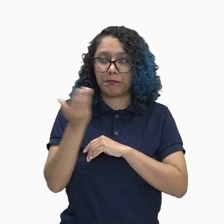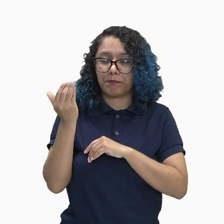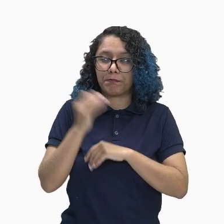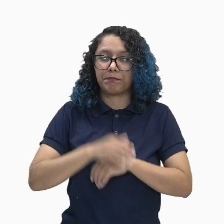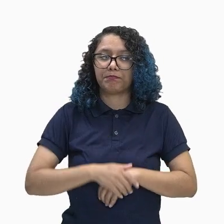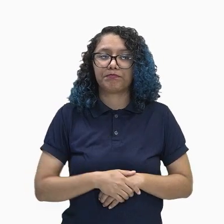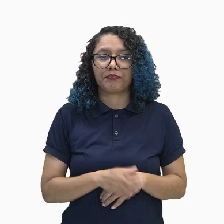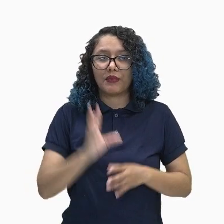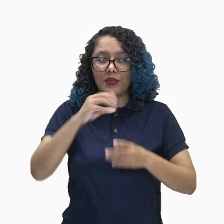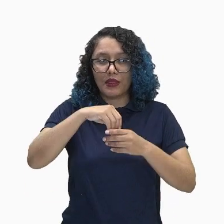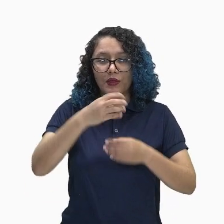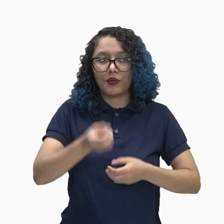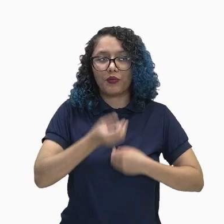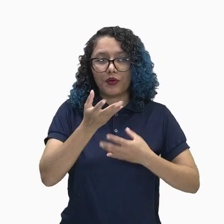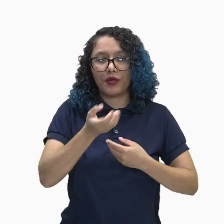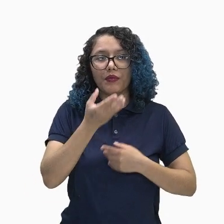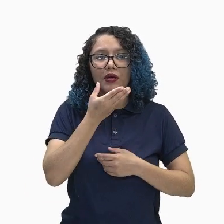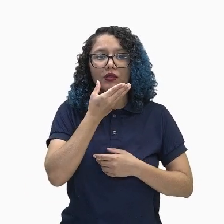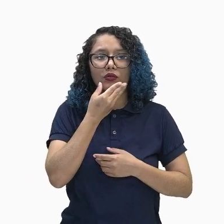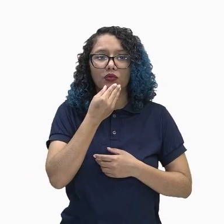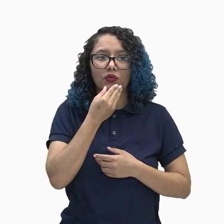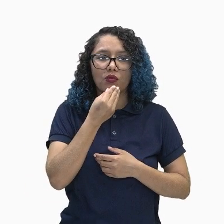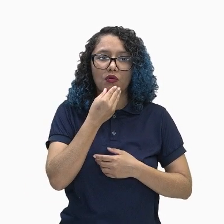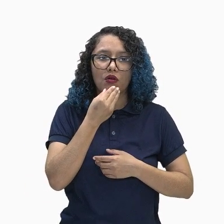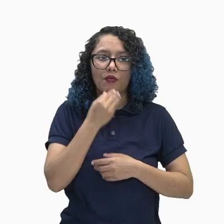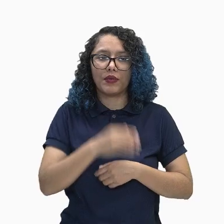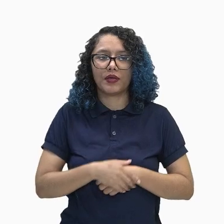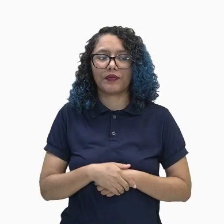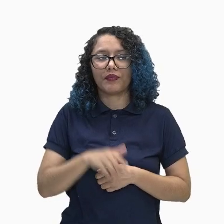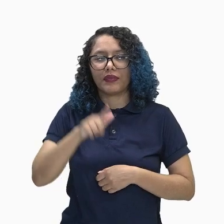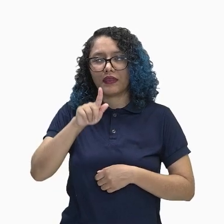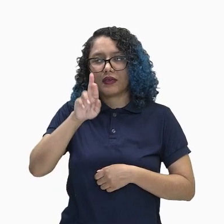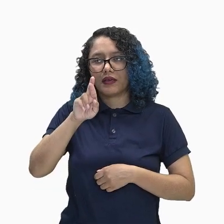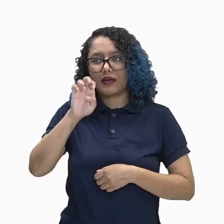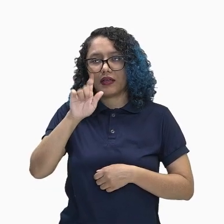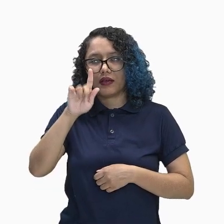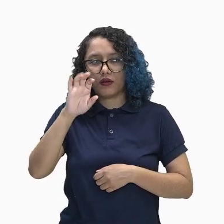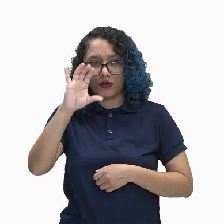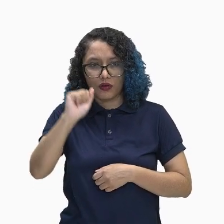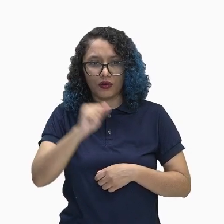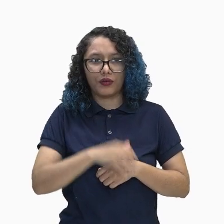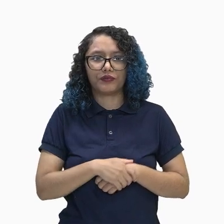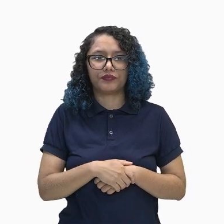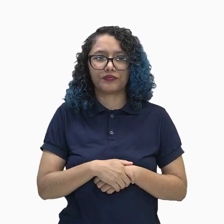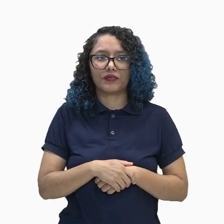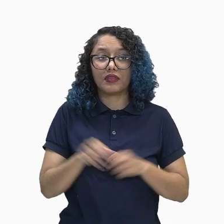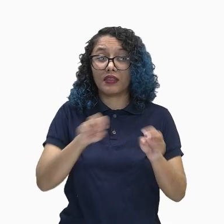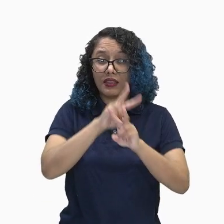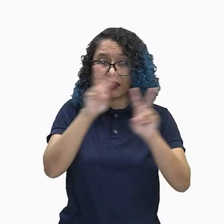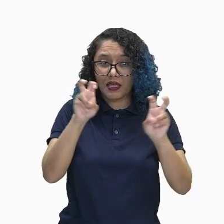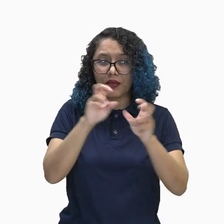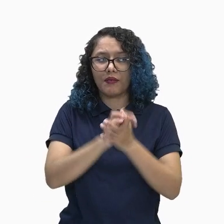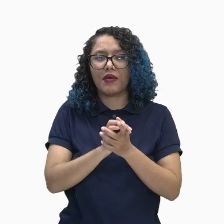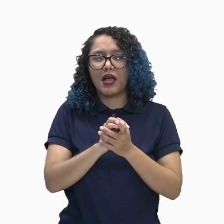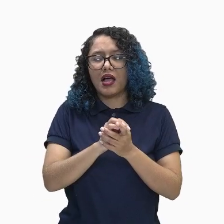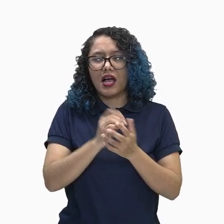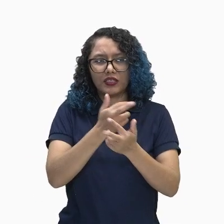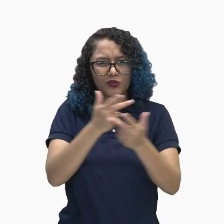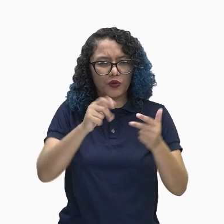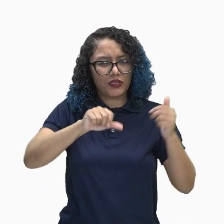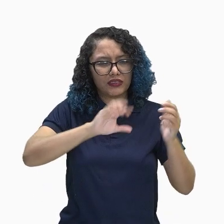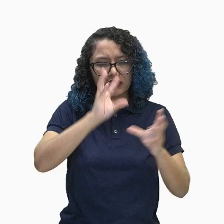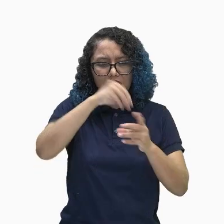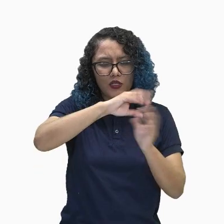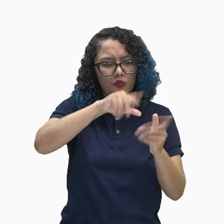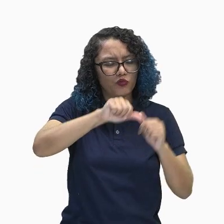no poema de Gregório de Matos. A inconstância das coisas no mundo.